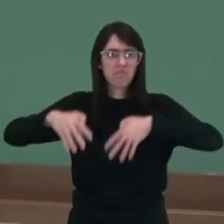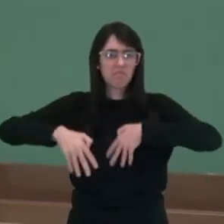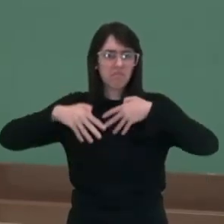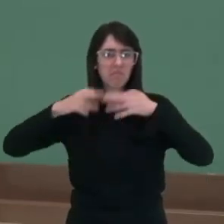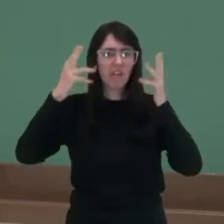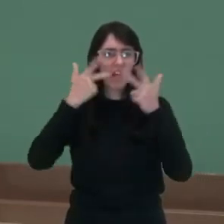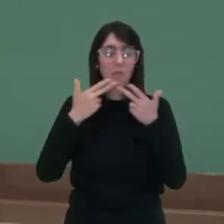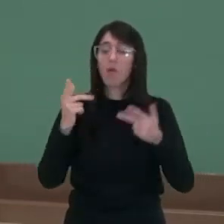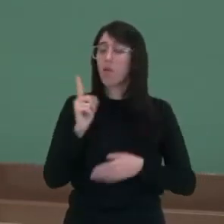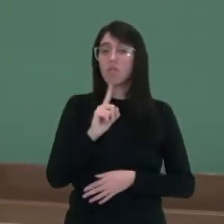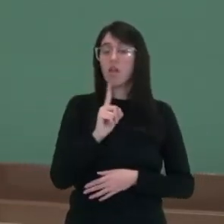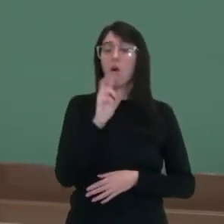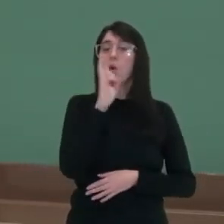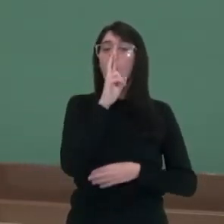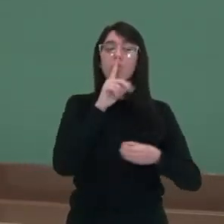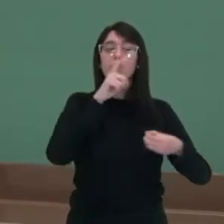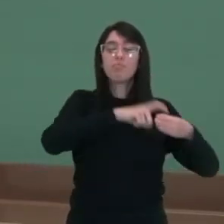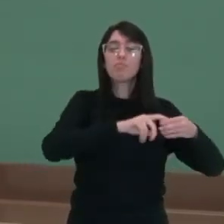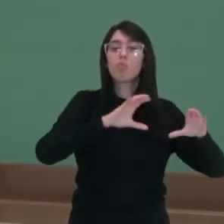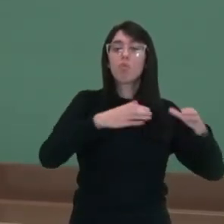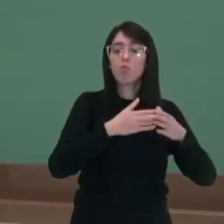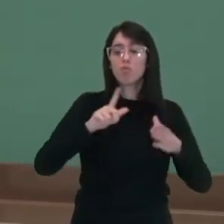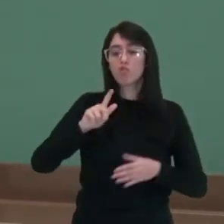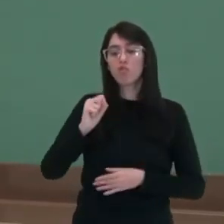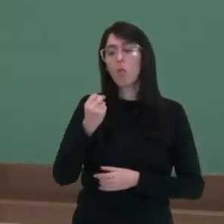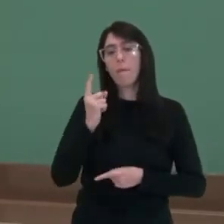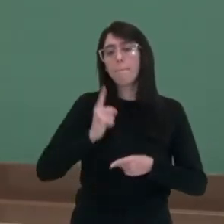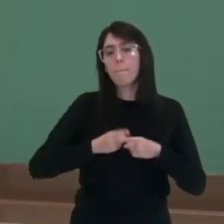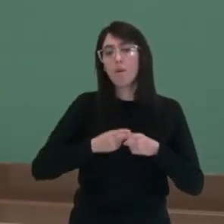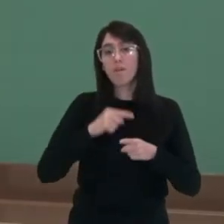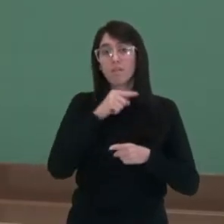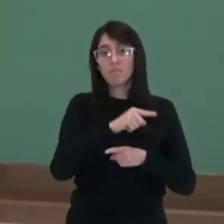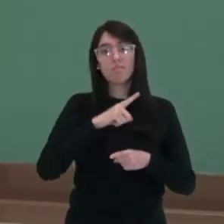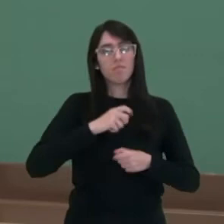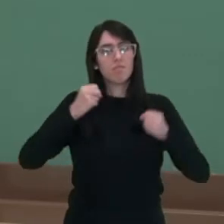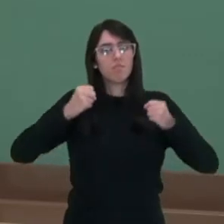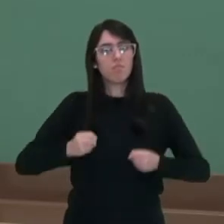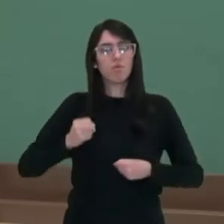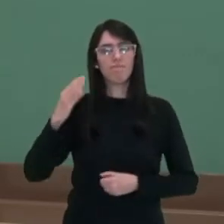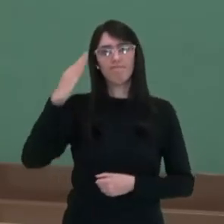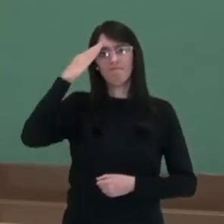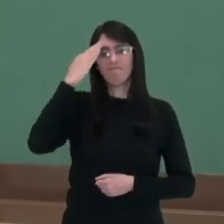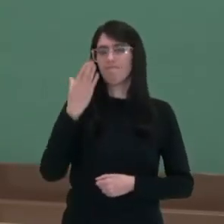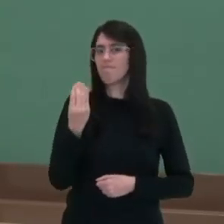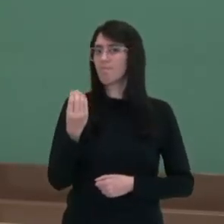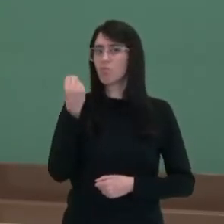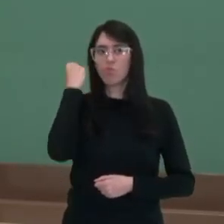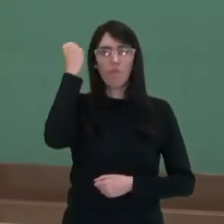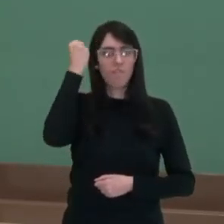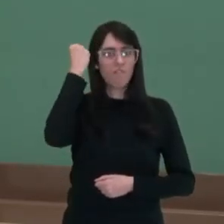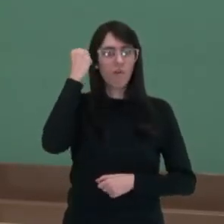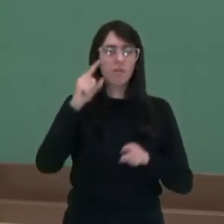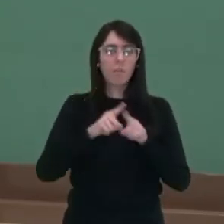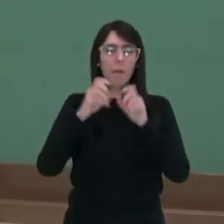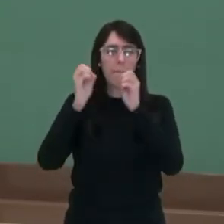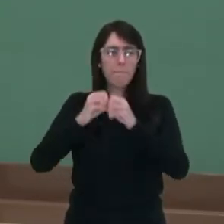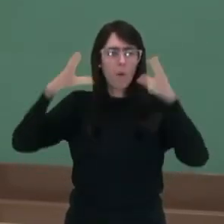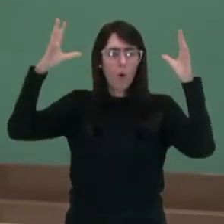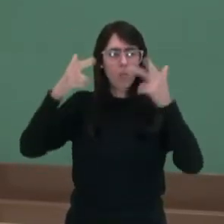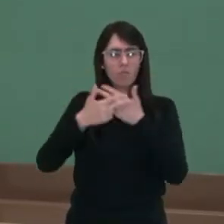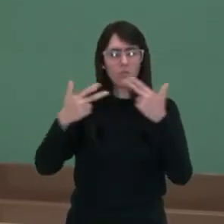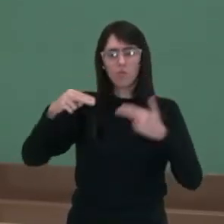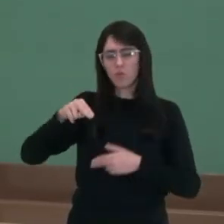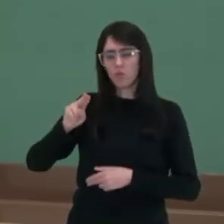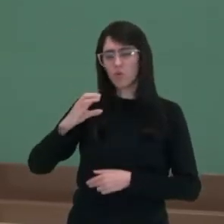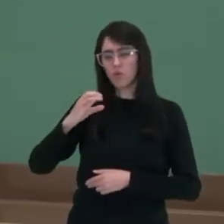ela está inserida nesse grupo em função do seu poderio militar, bélico e nuclear que foi construído